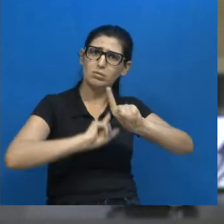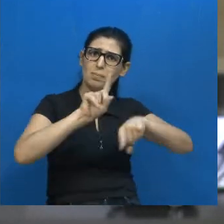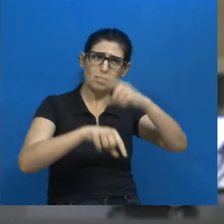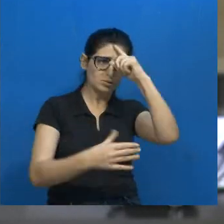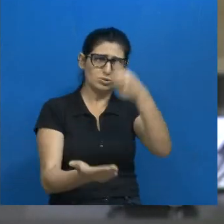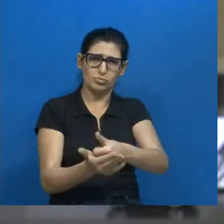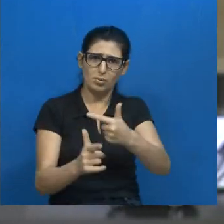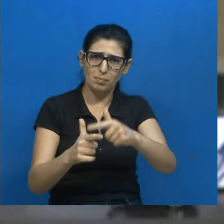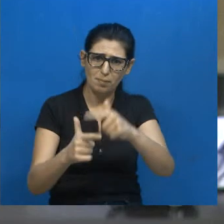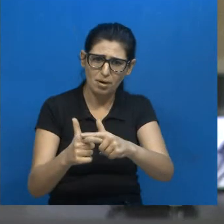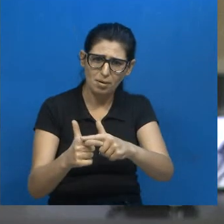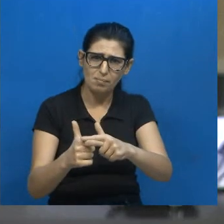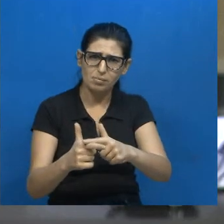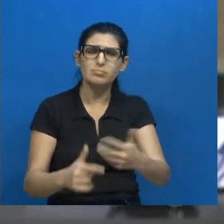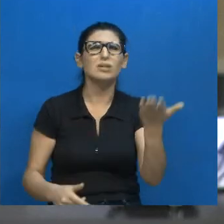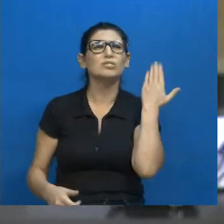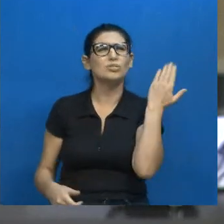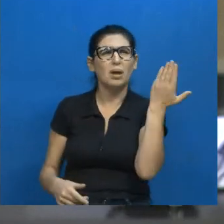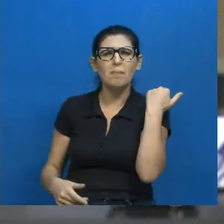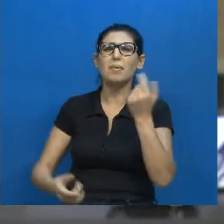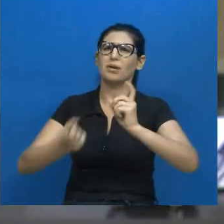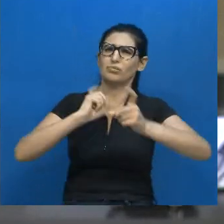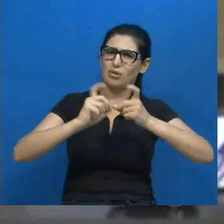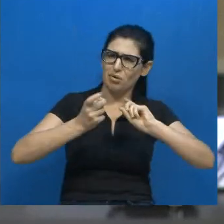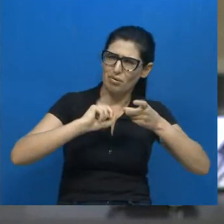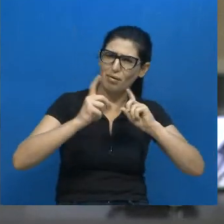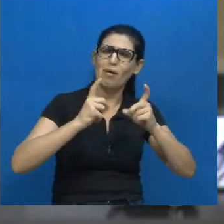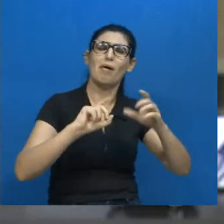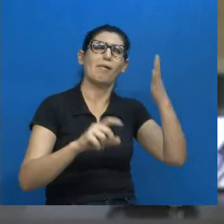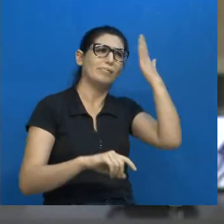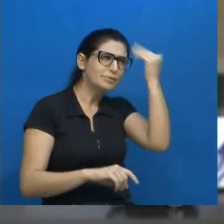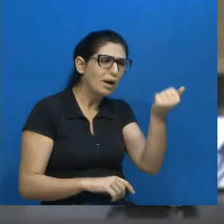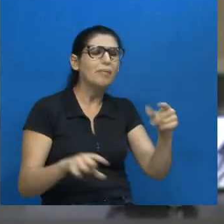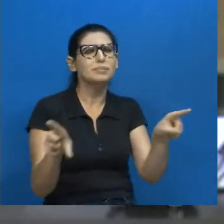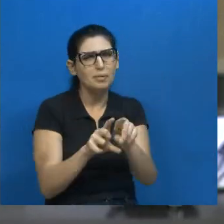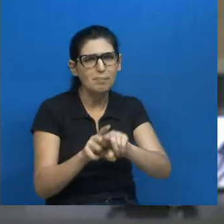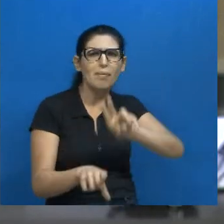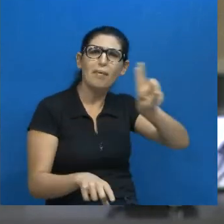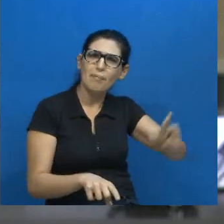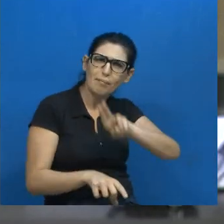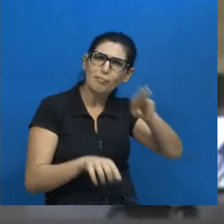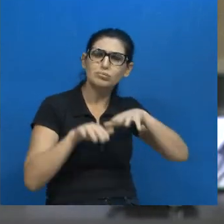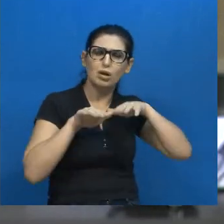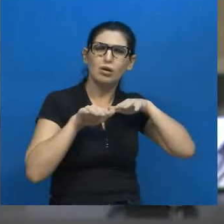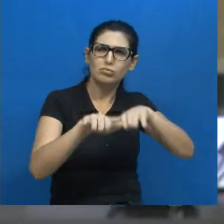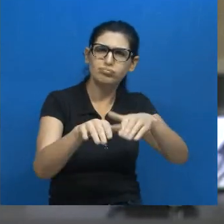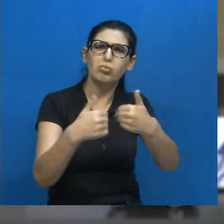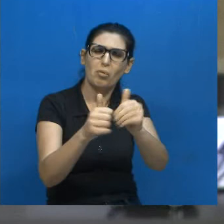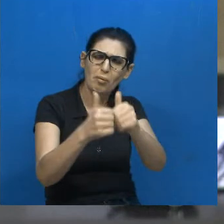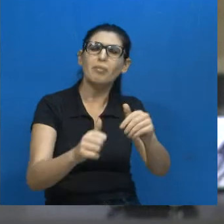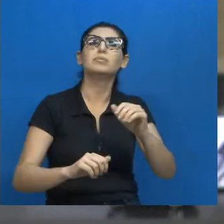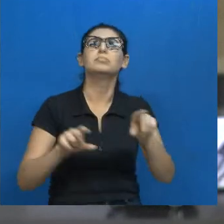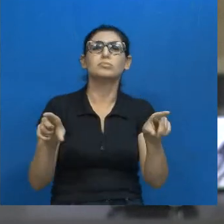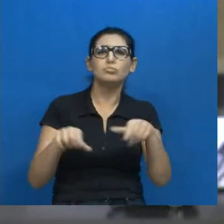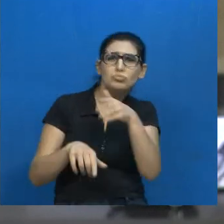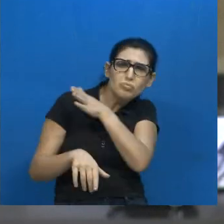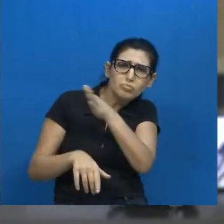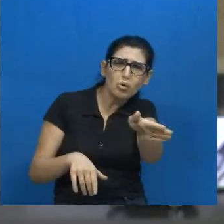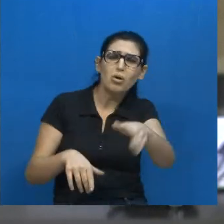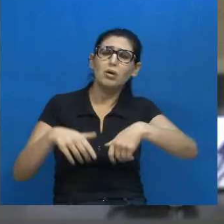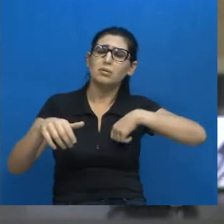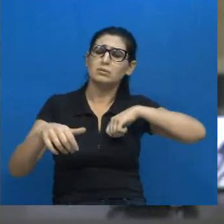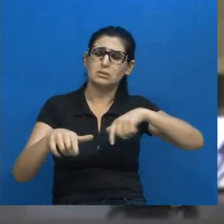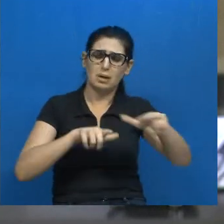do poder público. Então, assim, eu sei da demanda, também uso o ônibus, vou trabalhar de bicicleta, sei da dificuldade que vocês